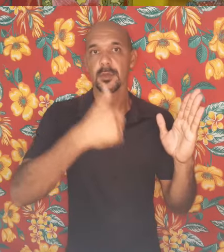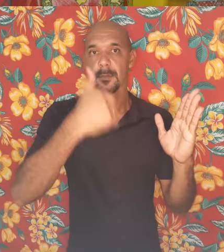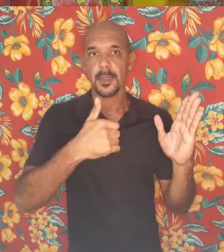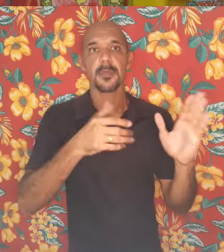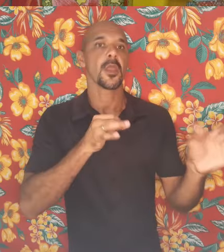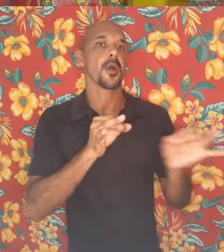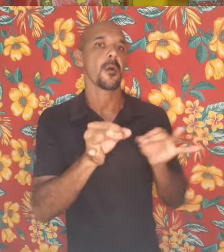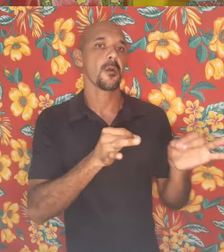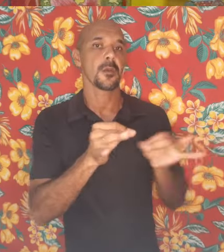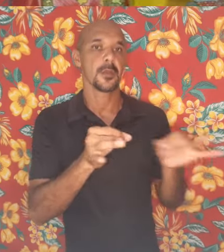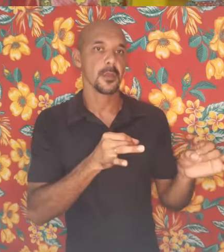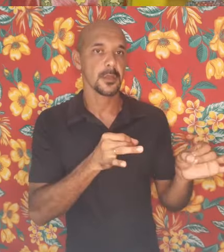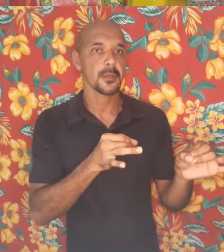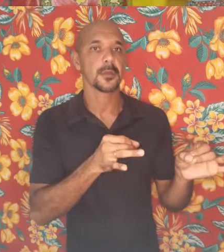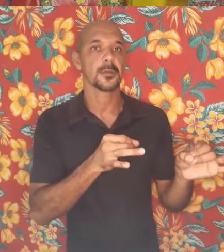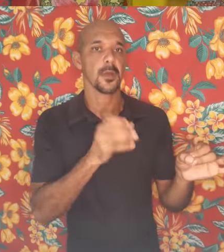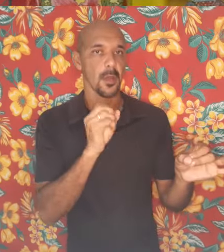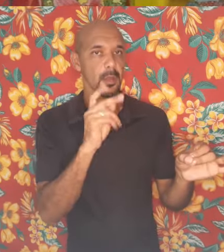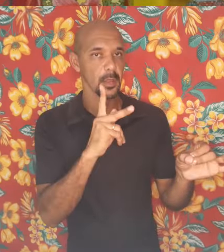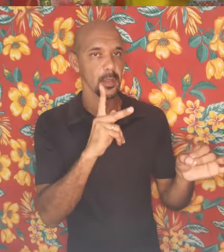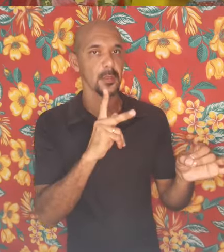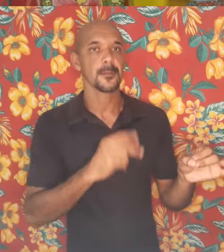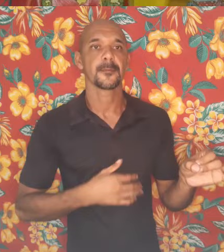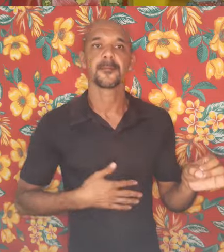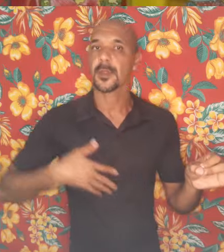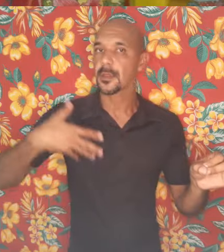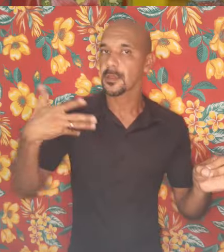acabamentos, ok? Então, ó,